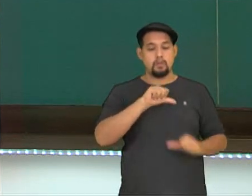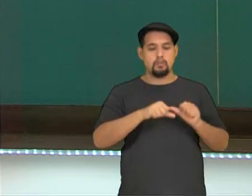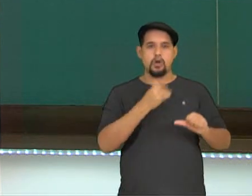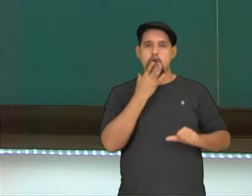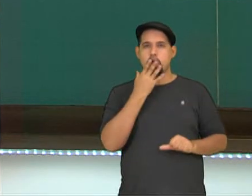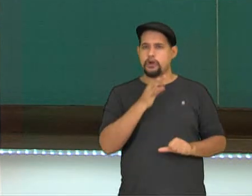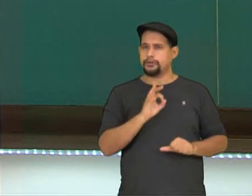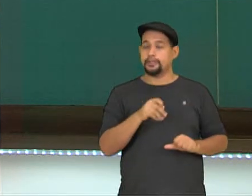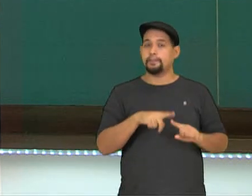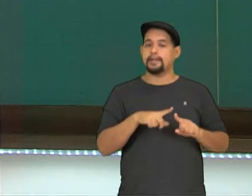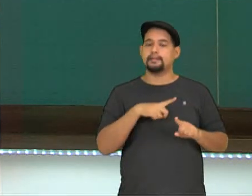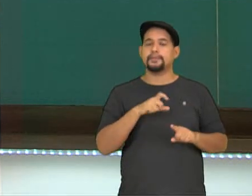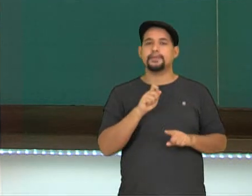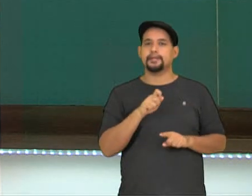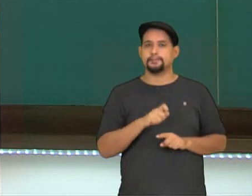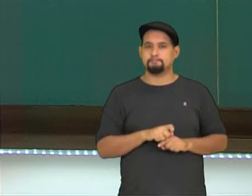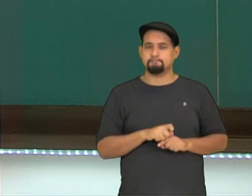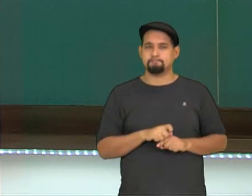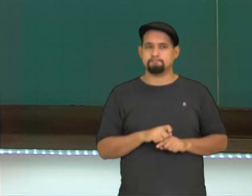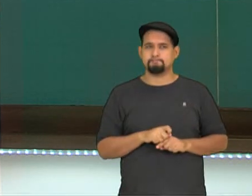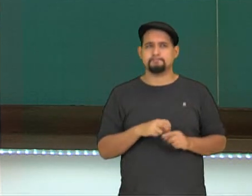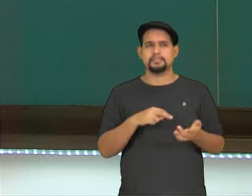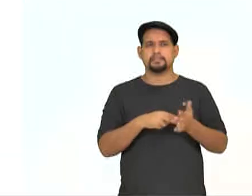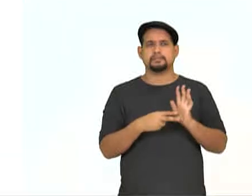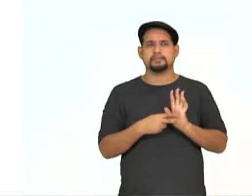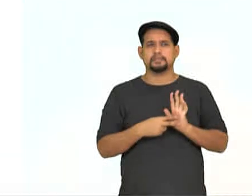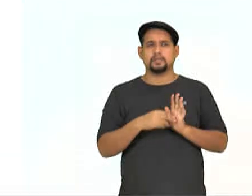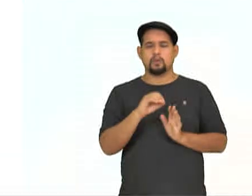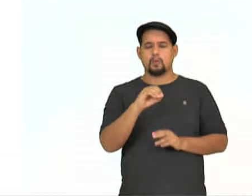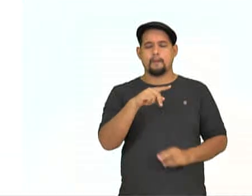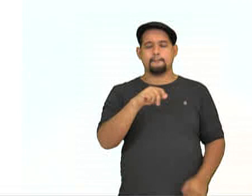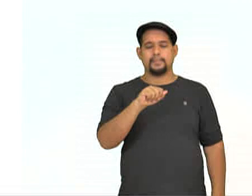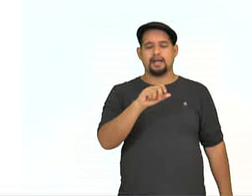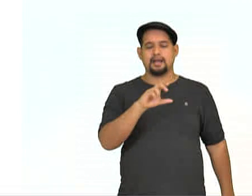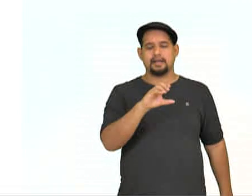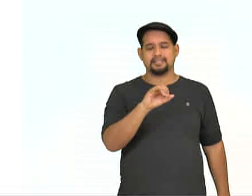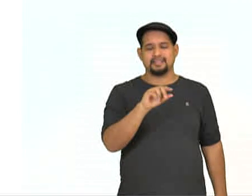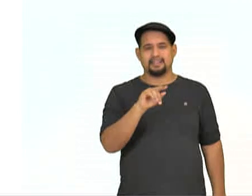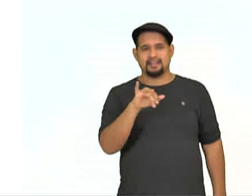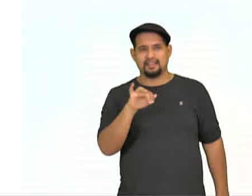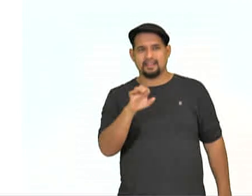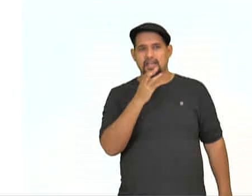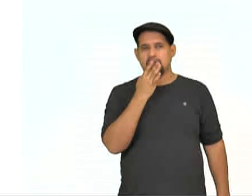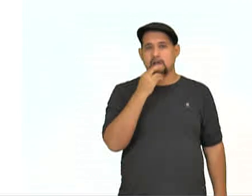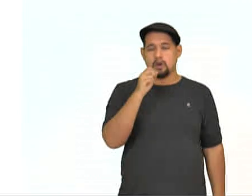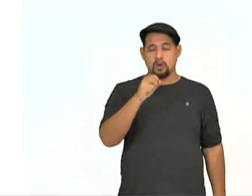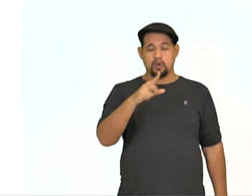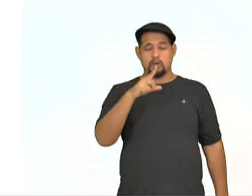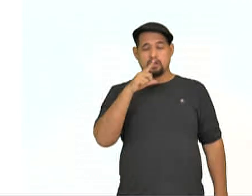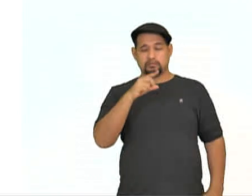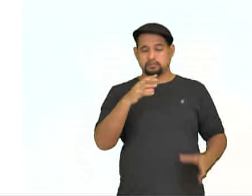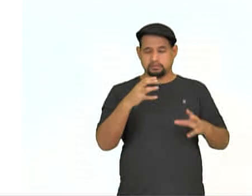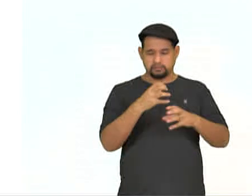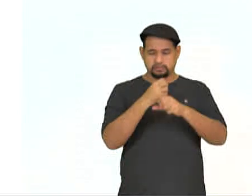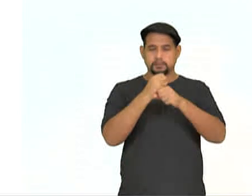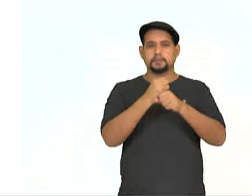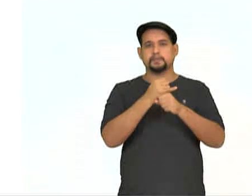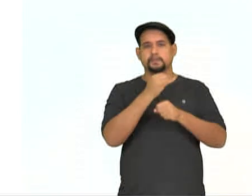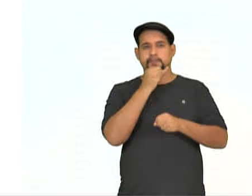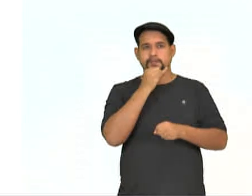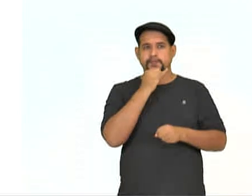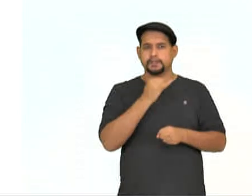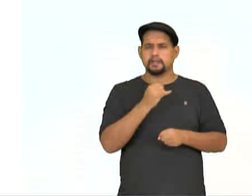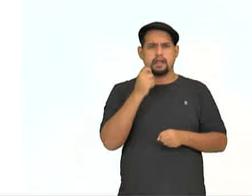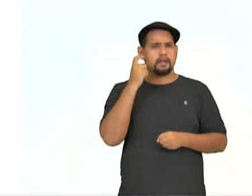cor. E nós temos agora a opacidade. O que é opacidade? Cobertura total de uma cor base, luz fica retida. Por exemplo,